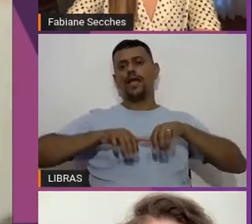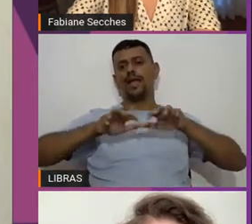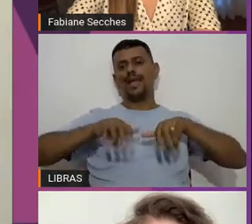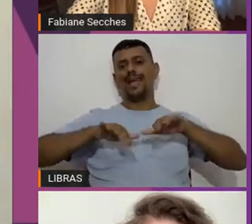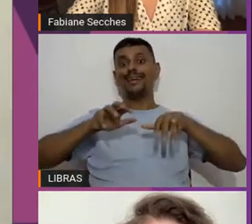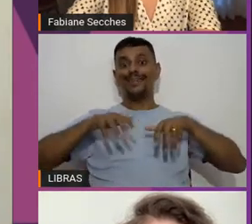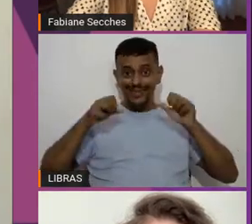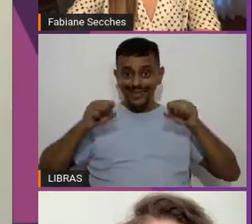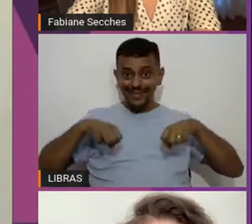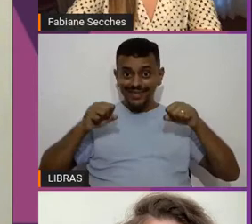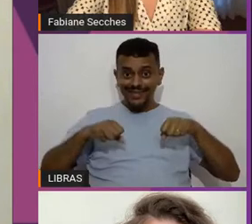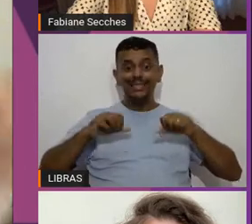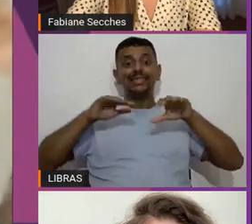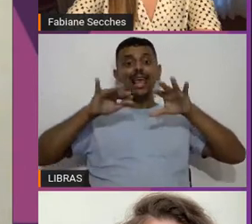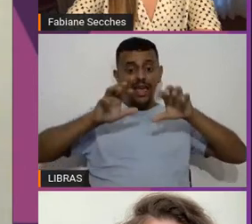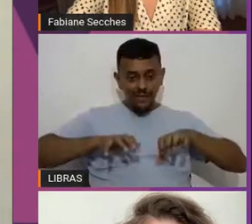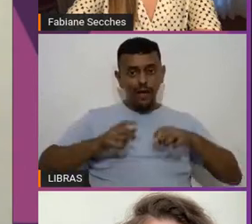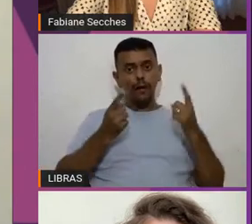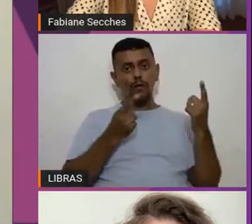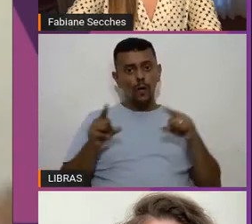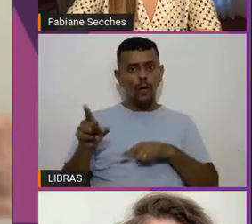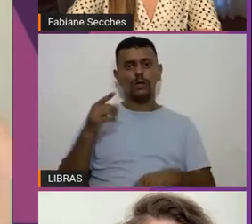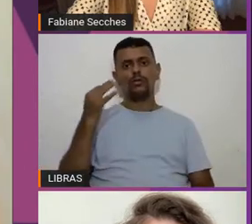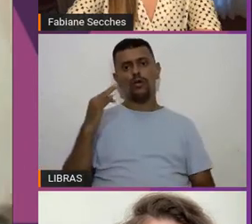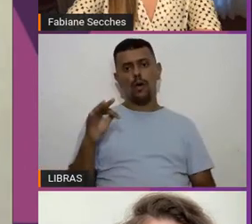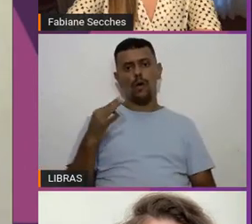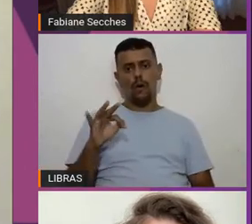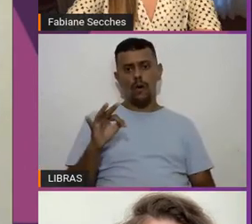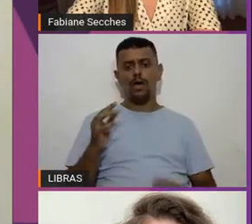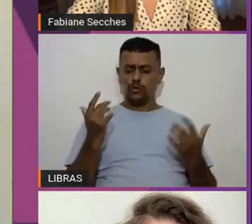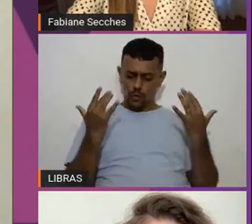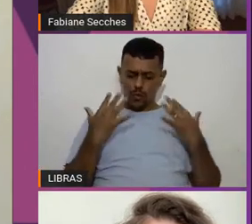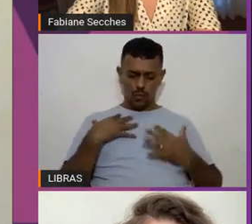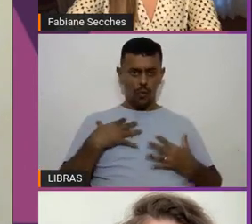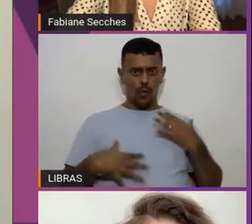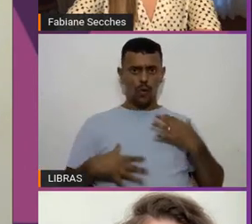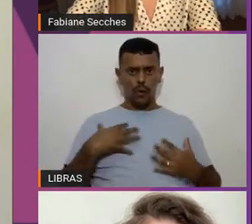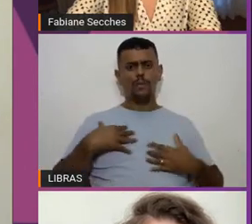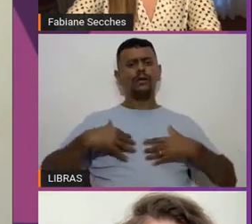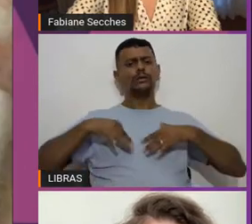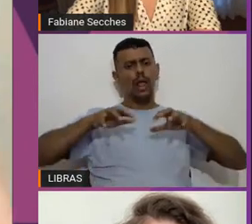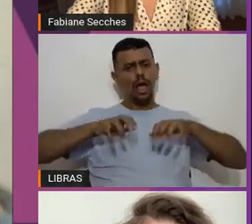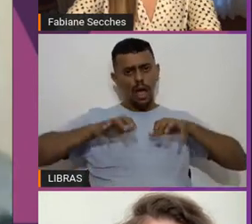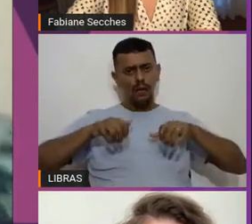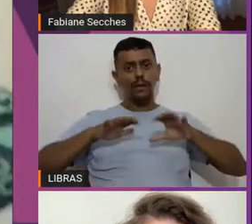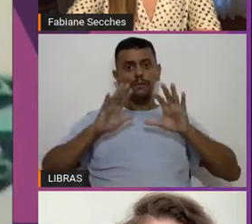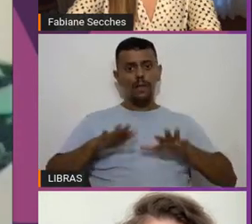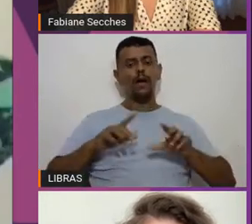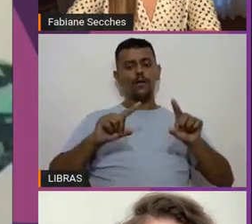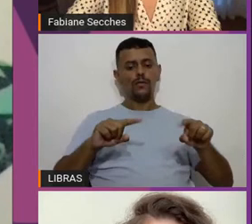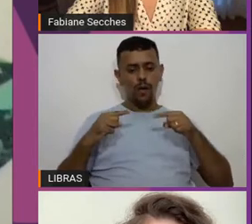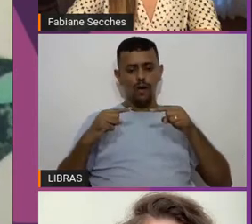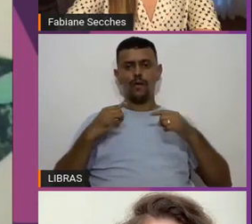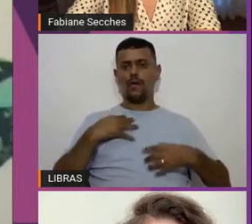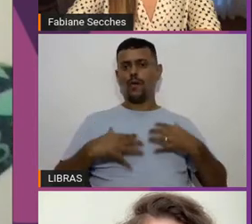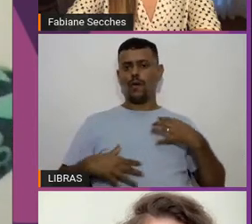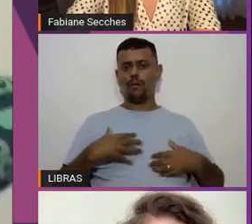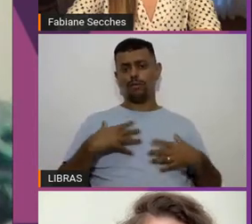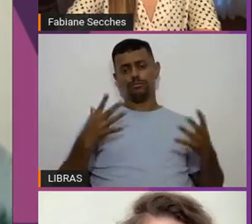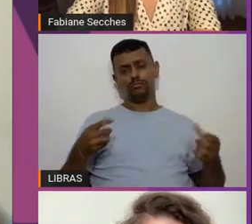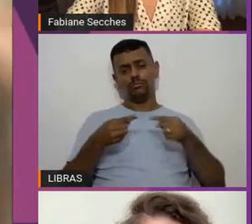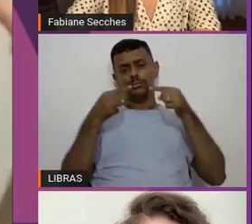isso aí escrever contra dor é escrever com o corpo mas também contra o colocou num certo sentido e e